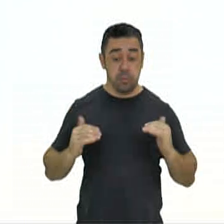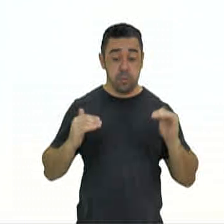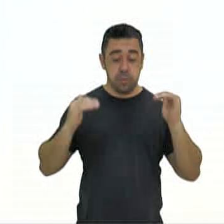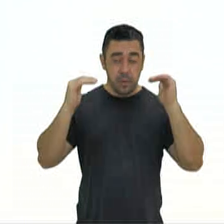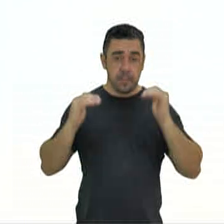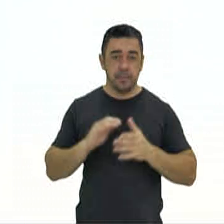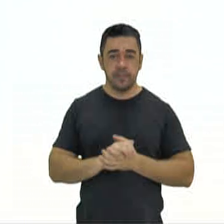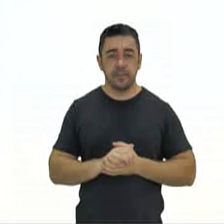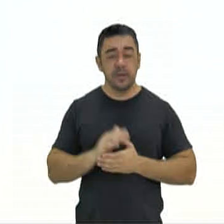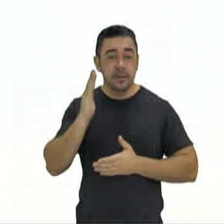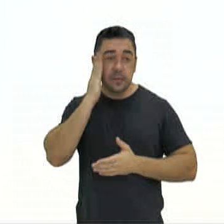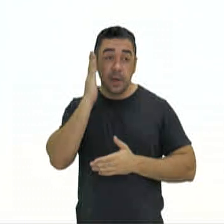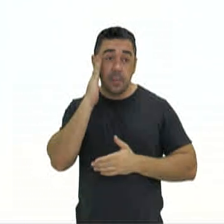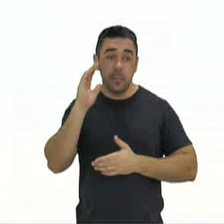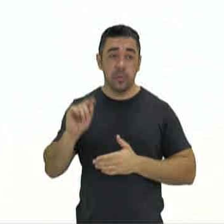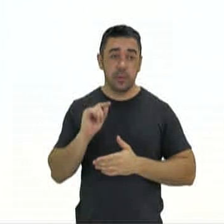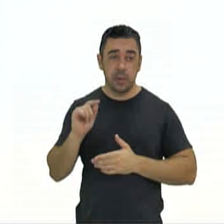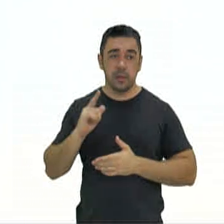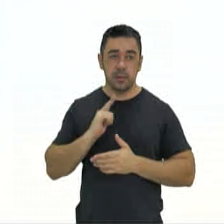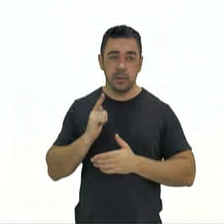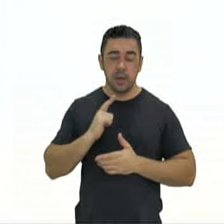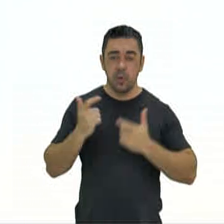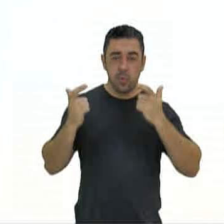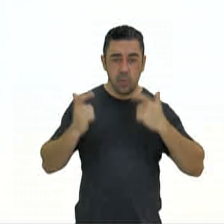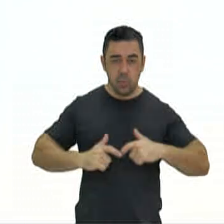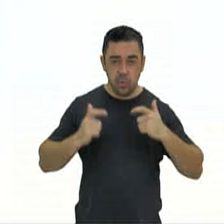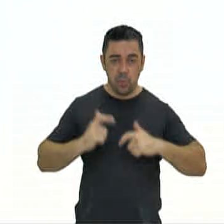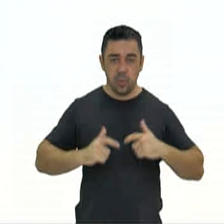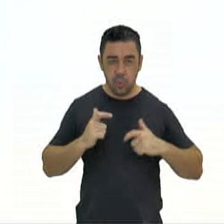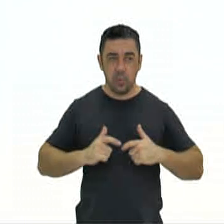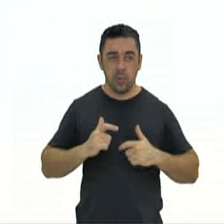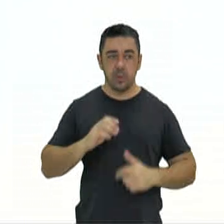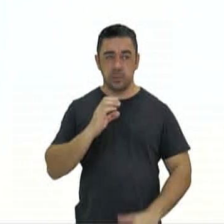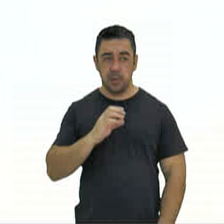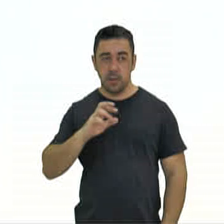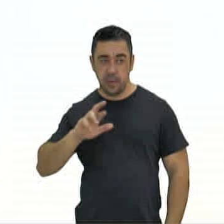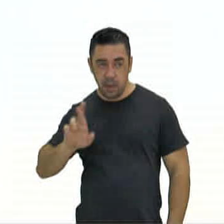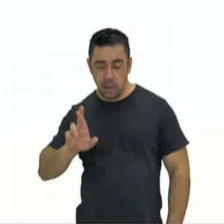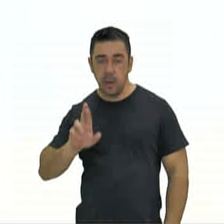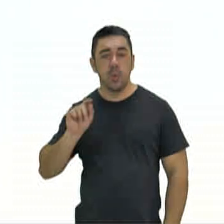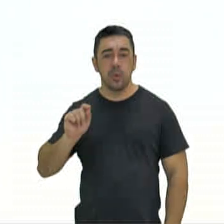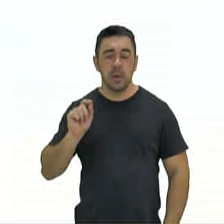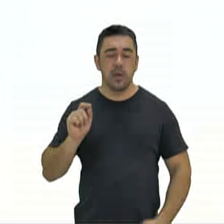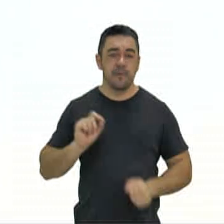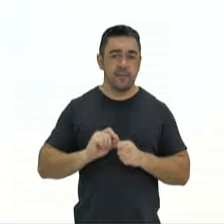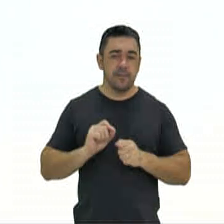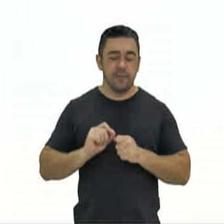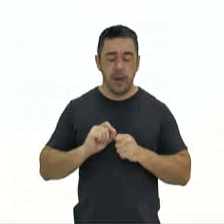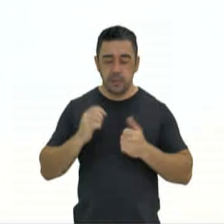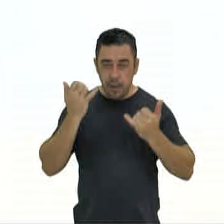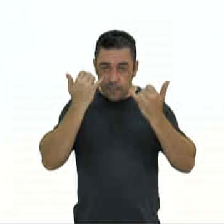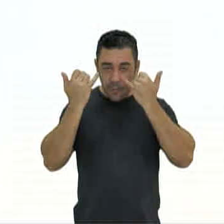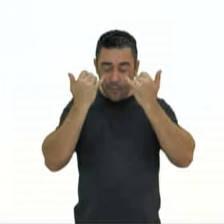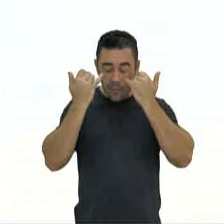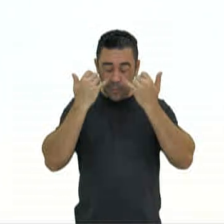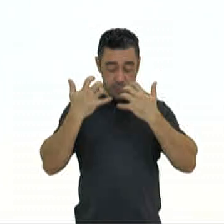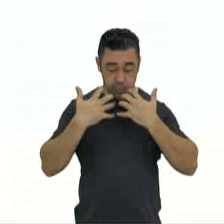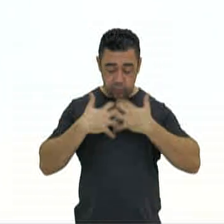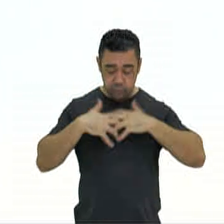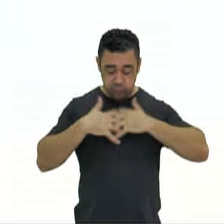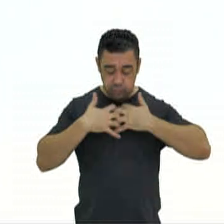bulbo raquidiano há um centro respiratório, CR, que recebe e processa informações sobre os